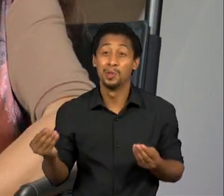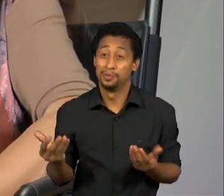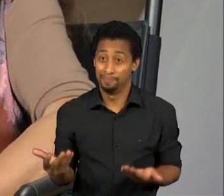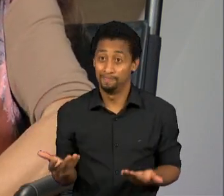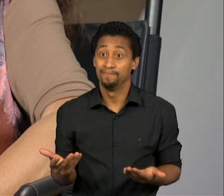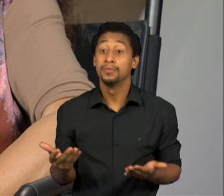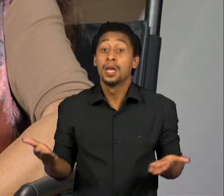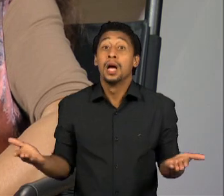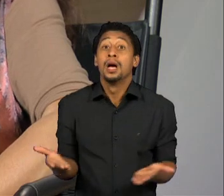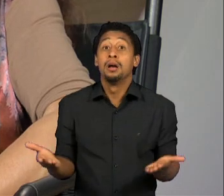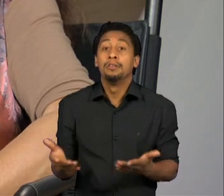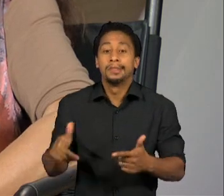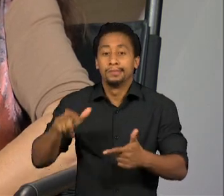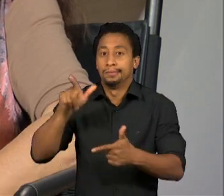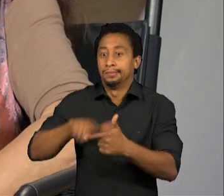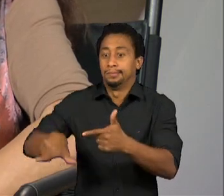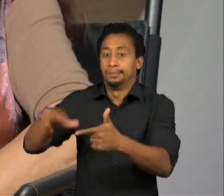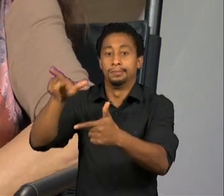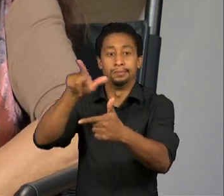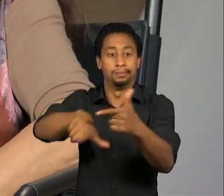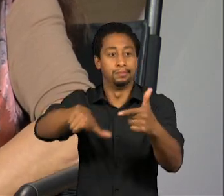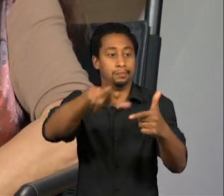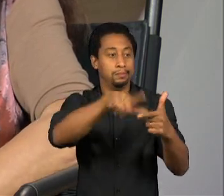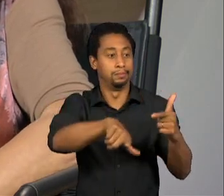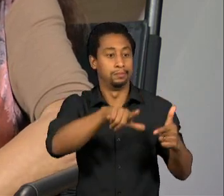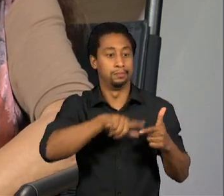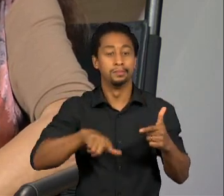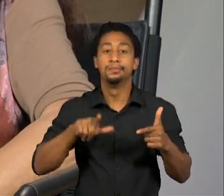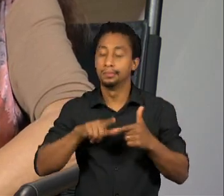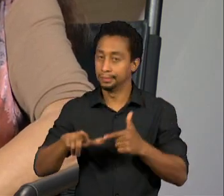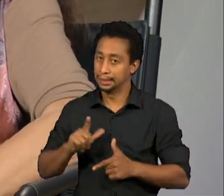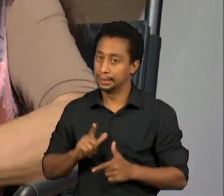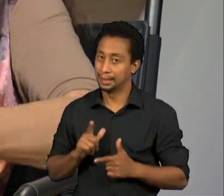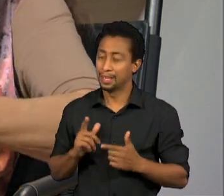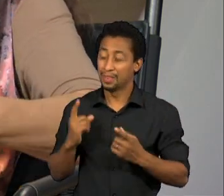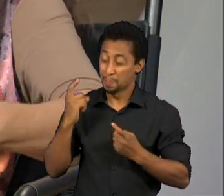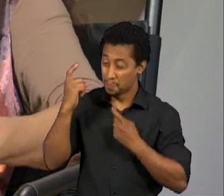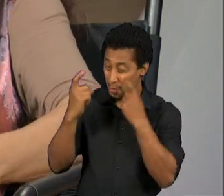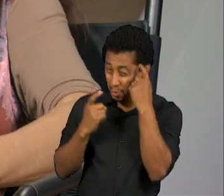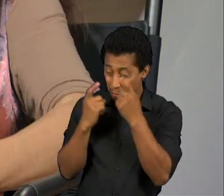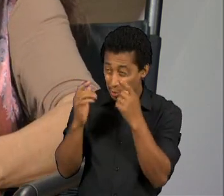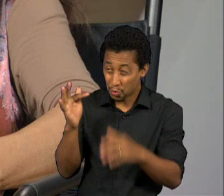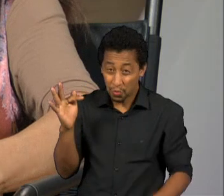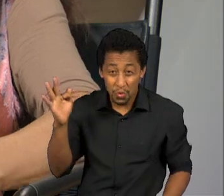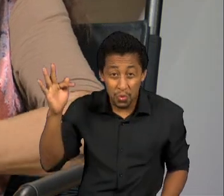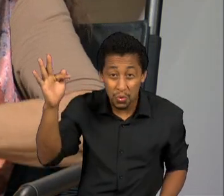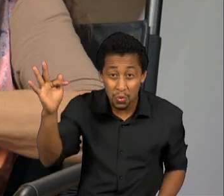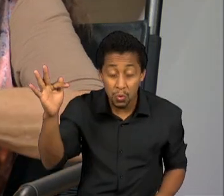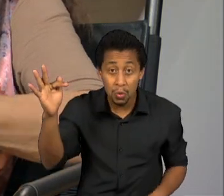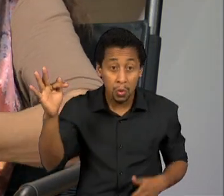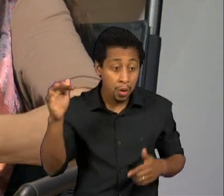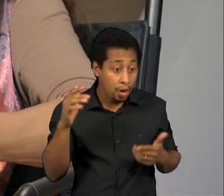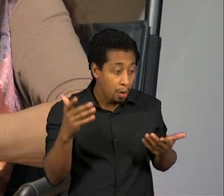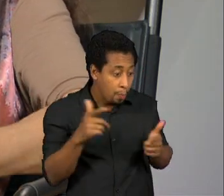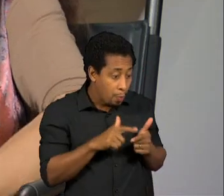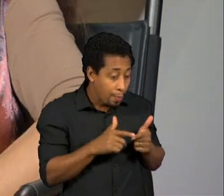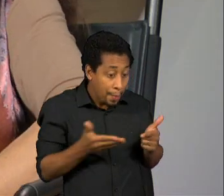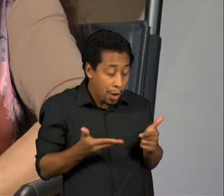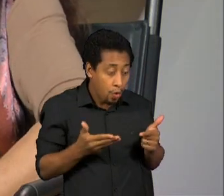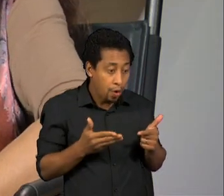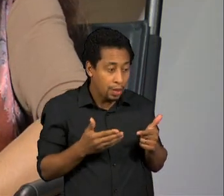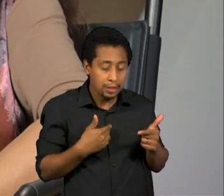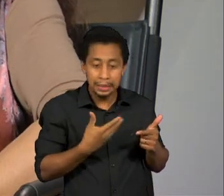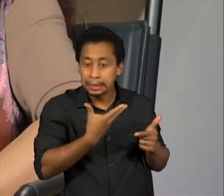no presente que às vezes ficar pensando o que vai acontecer no futuro nos afasta do enfrentamento